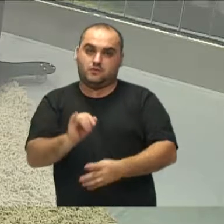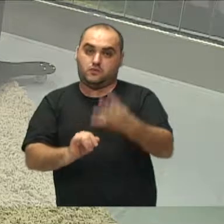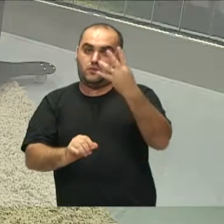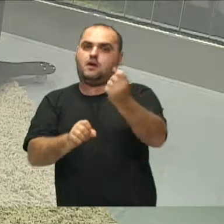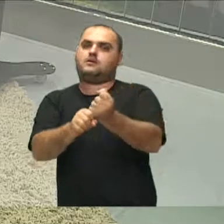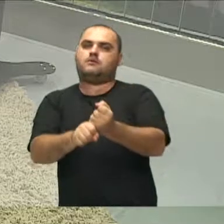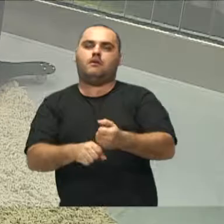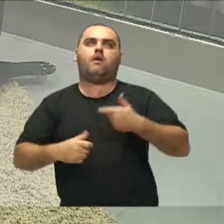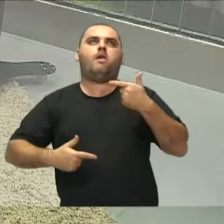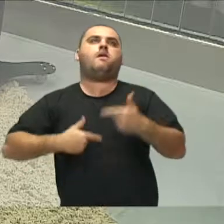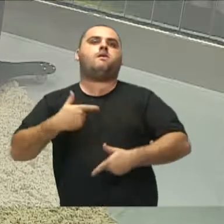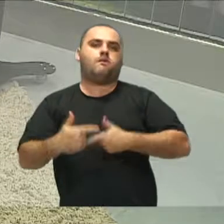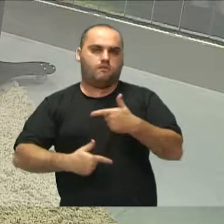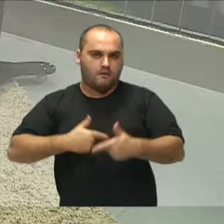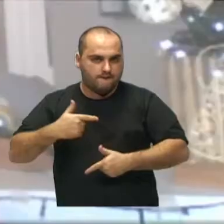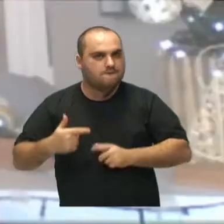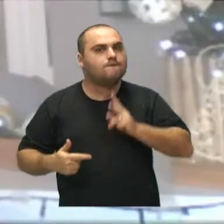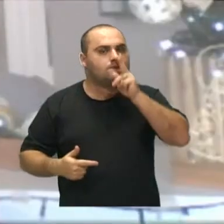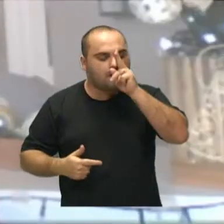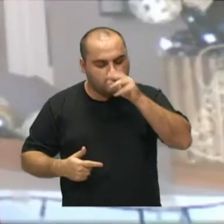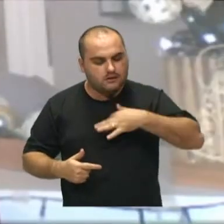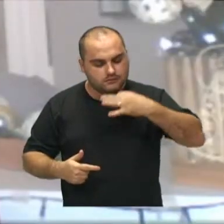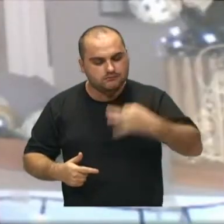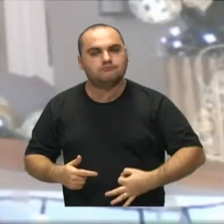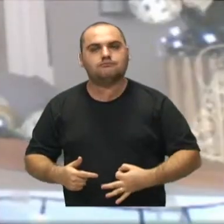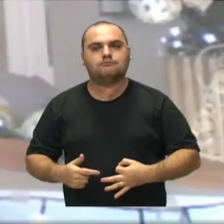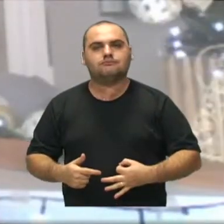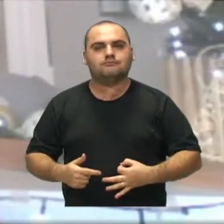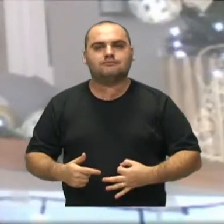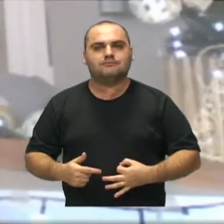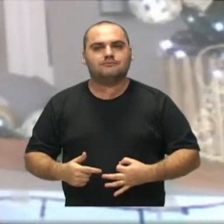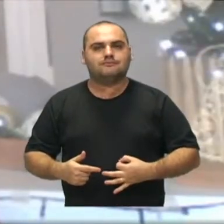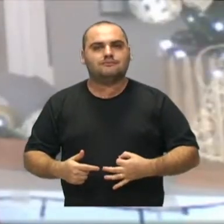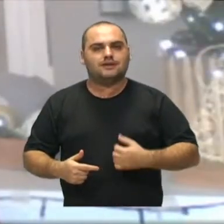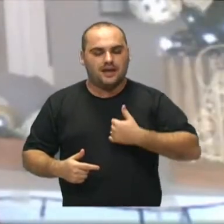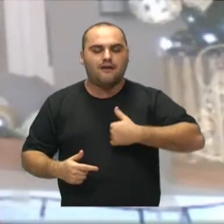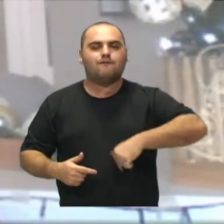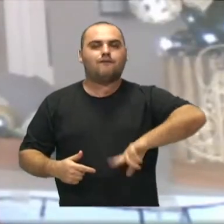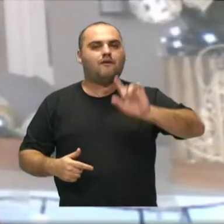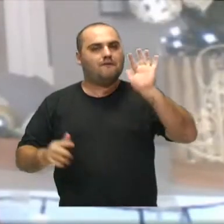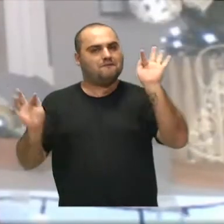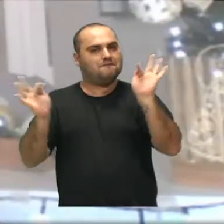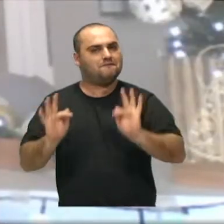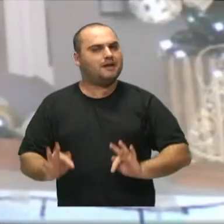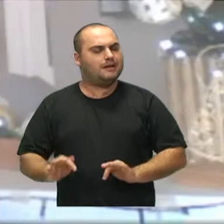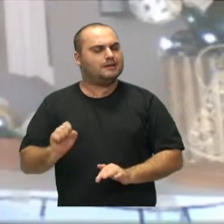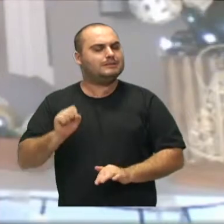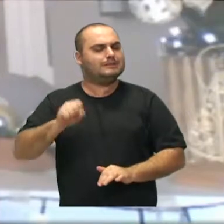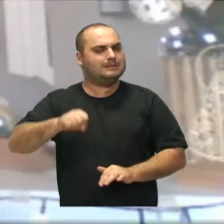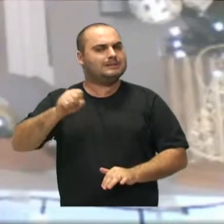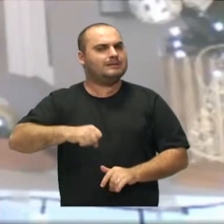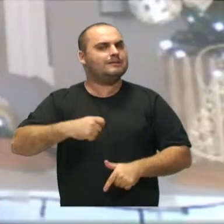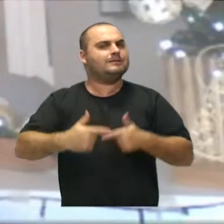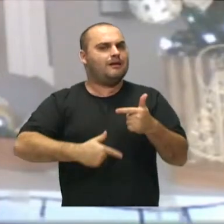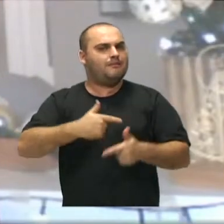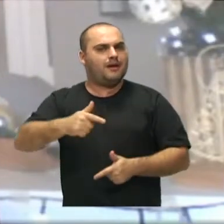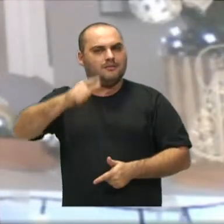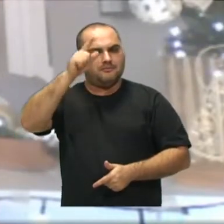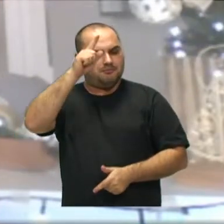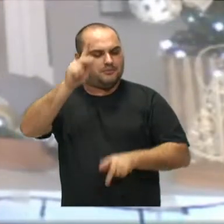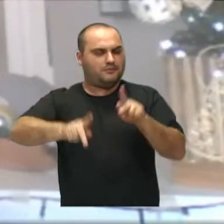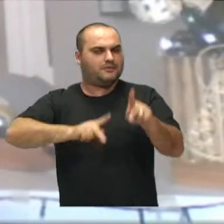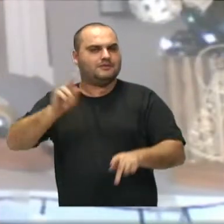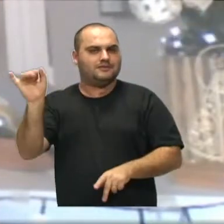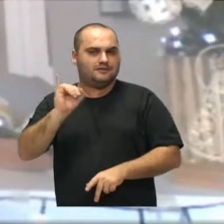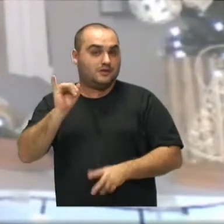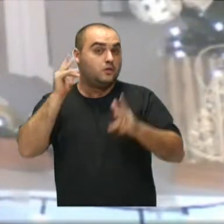muito trabalho, e eu acho que eu venho e vou agradar. Acredito que vai ser um trabalho que vai ser aprovado pelos itajaenses da mesma